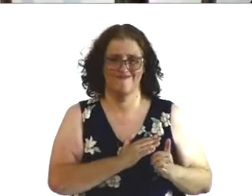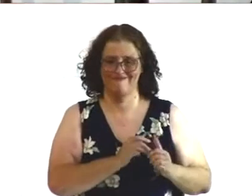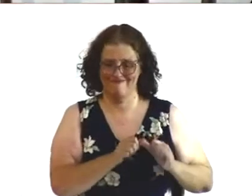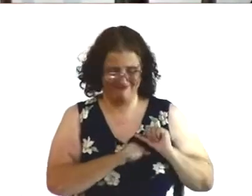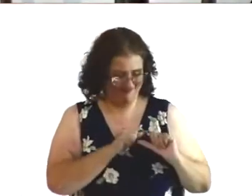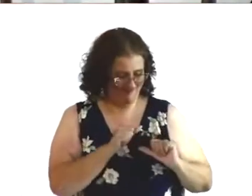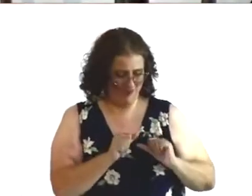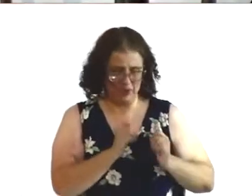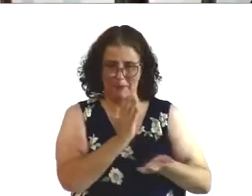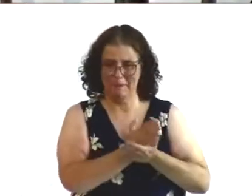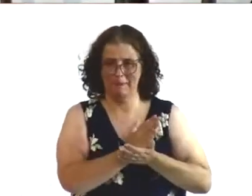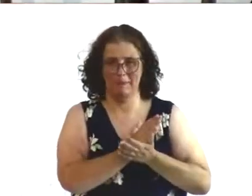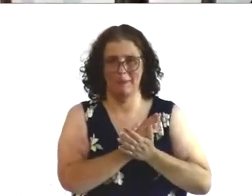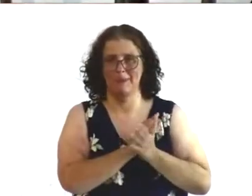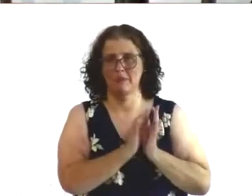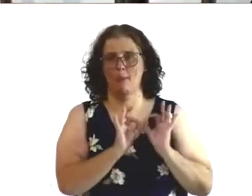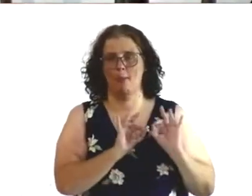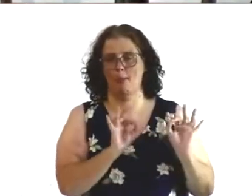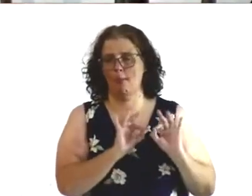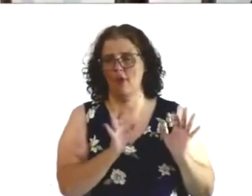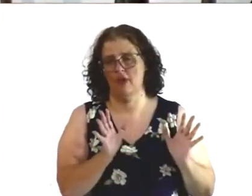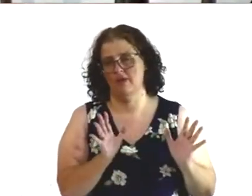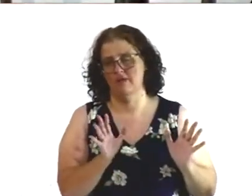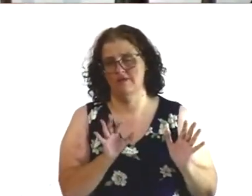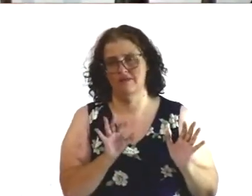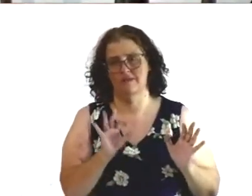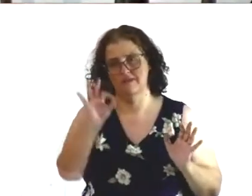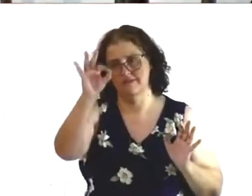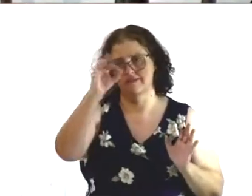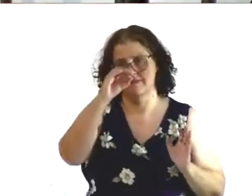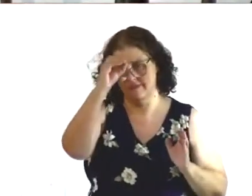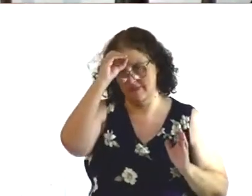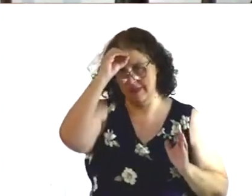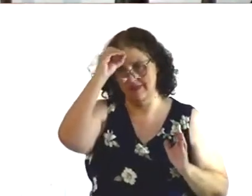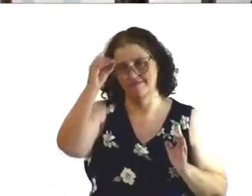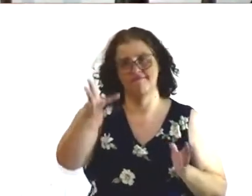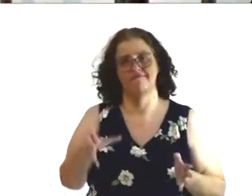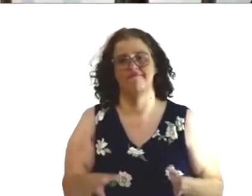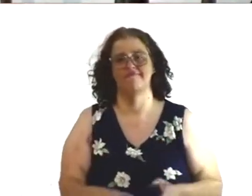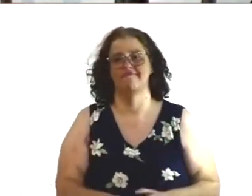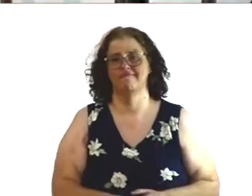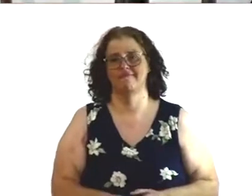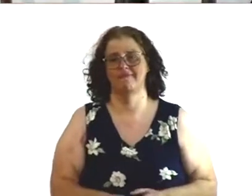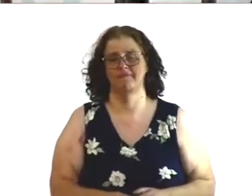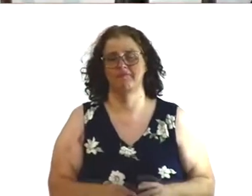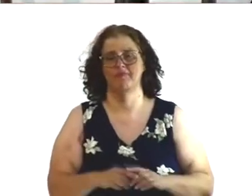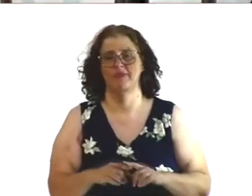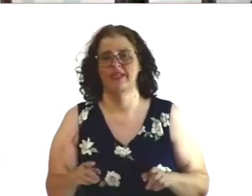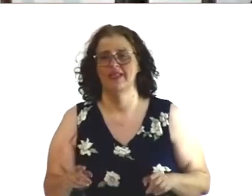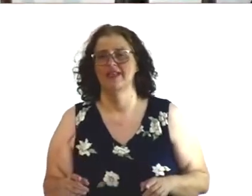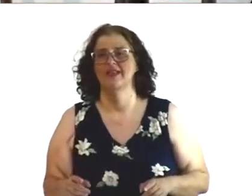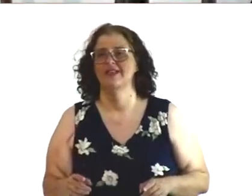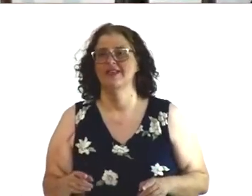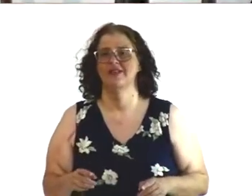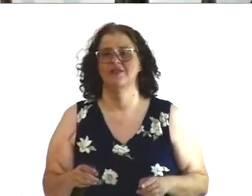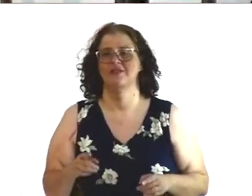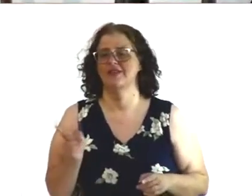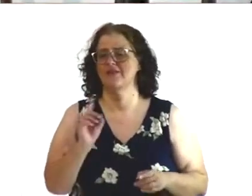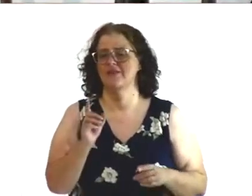coisa, mas diante do Senhor que tudo vê, o que é alguém que não considera o Senhor Jesus como Rei?